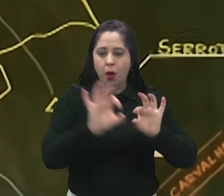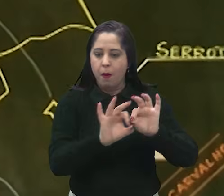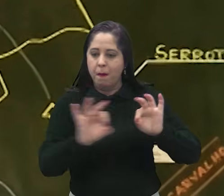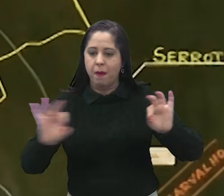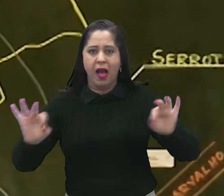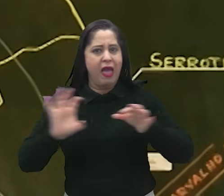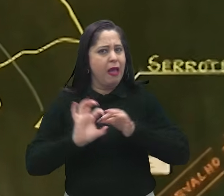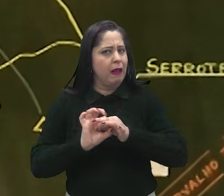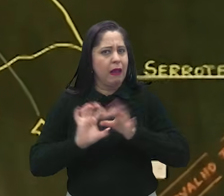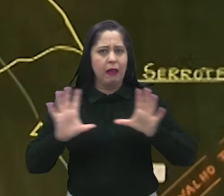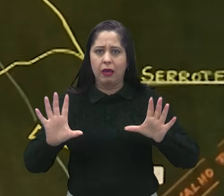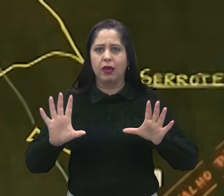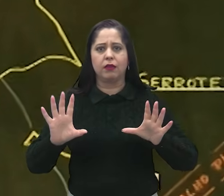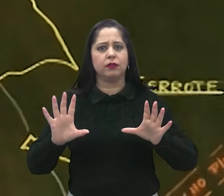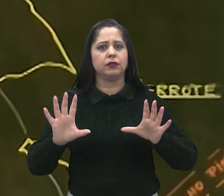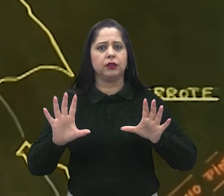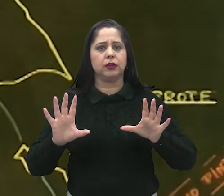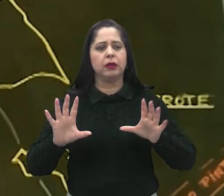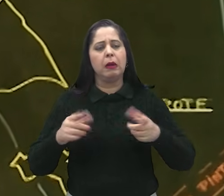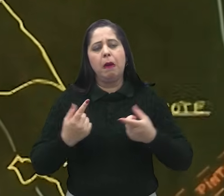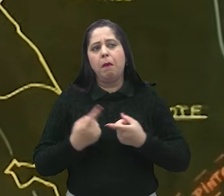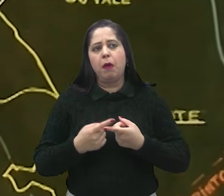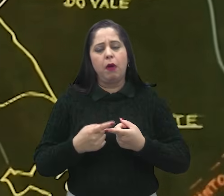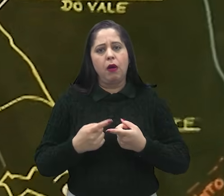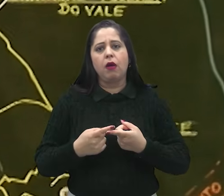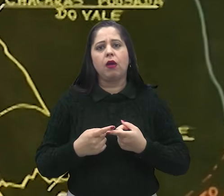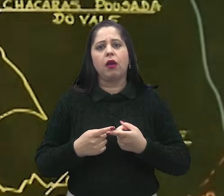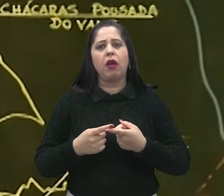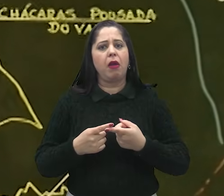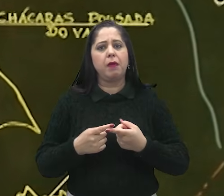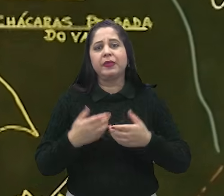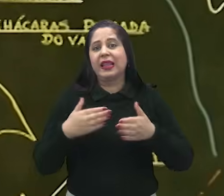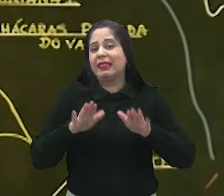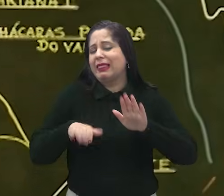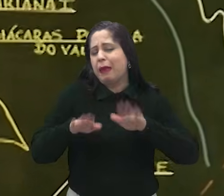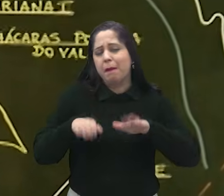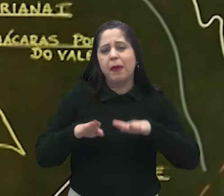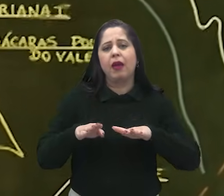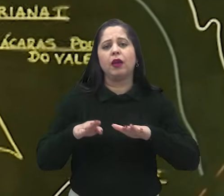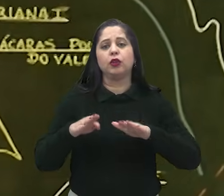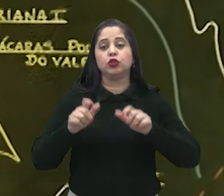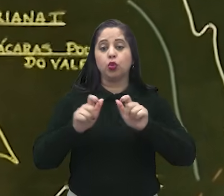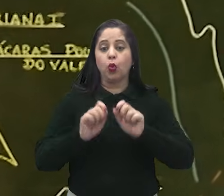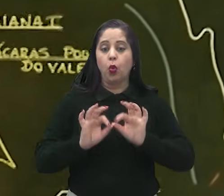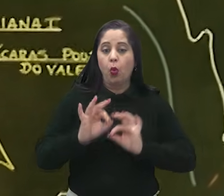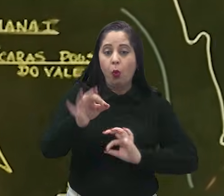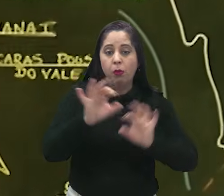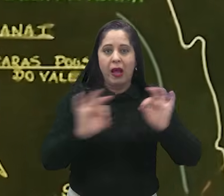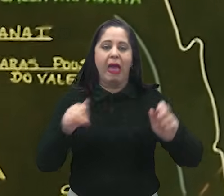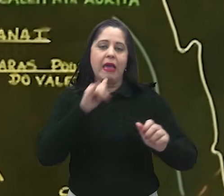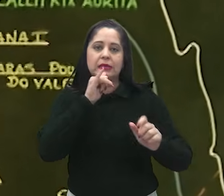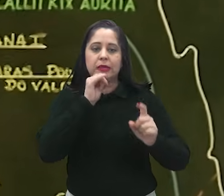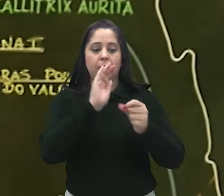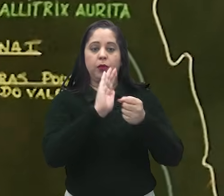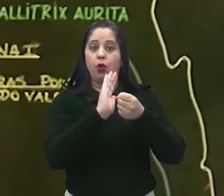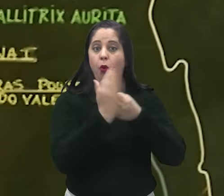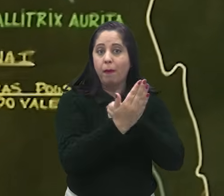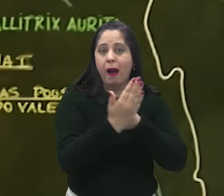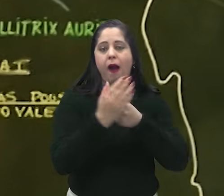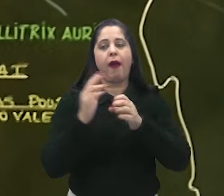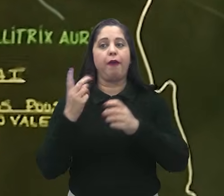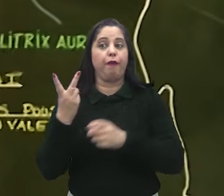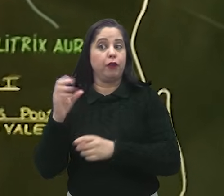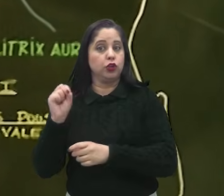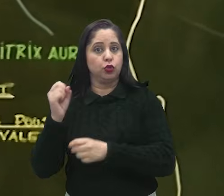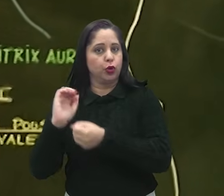de território. Então ele é um museu que abrange o tamanho do território que for definido. Então pode ser um bairro, pode ser 28